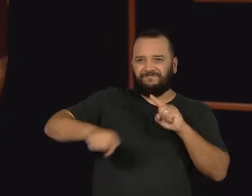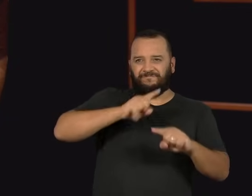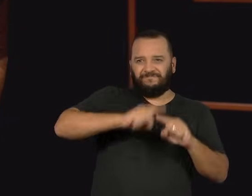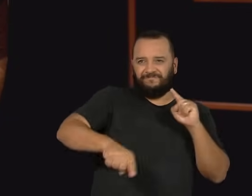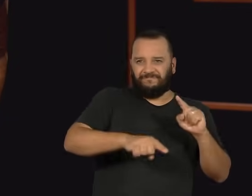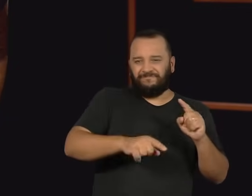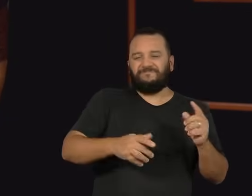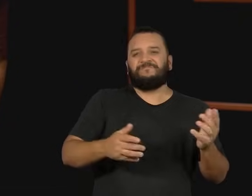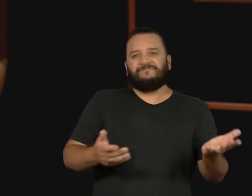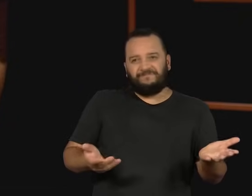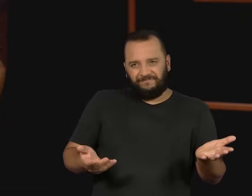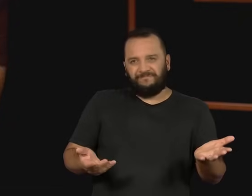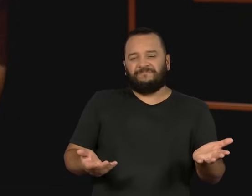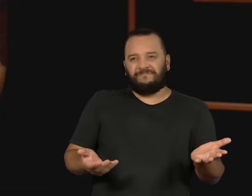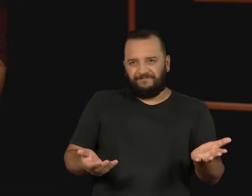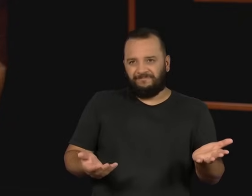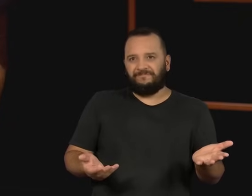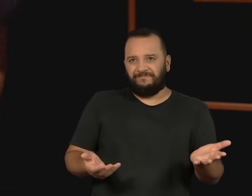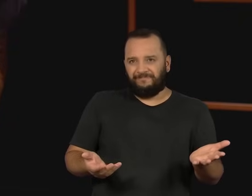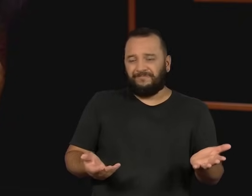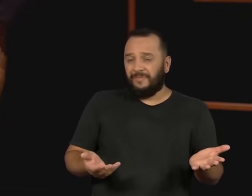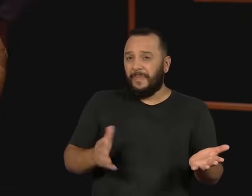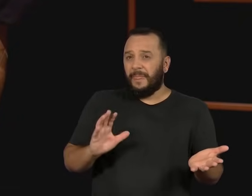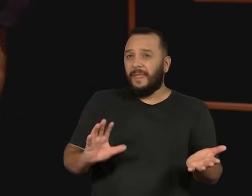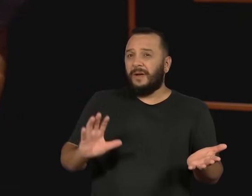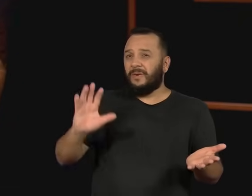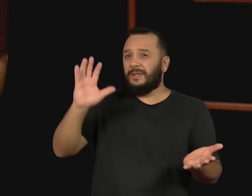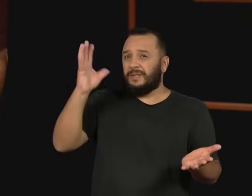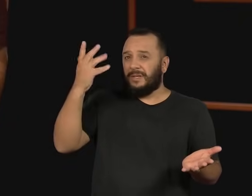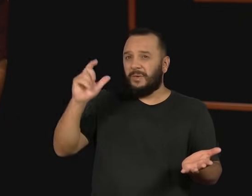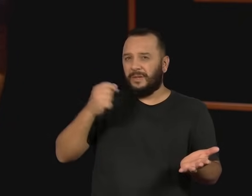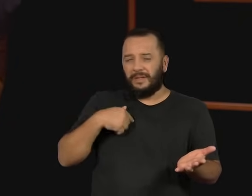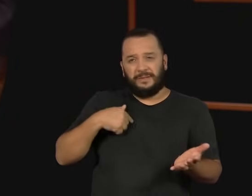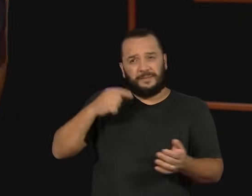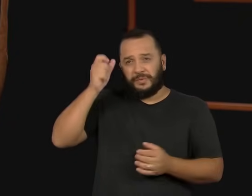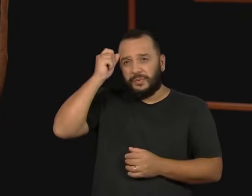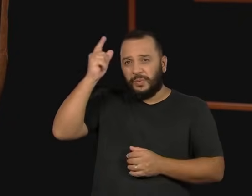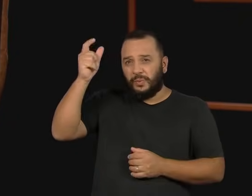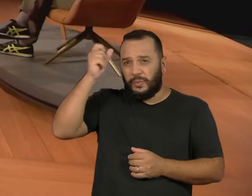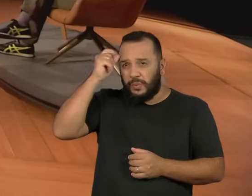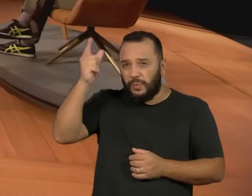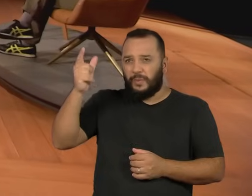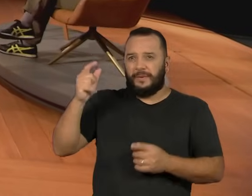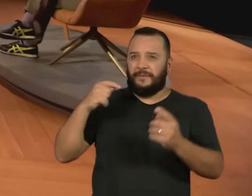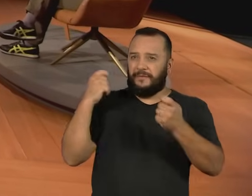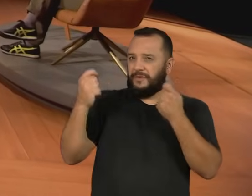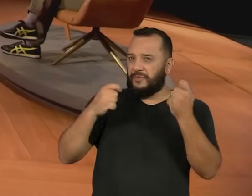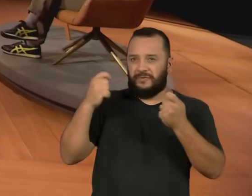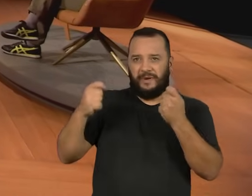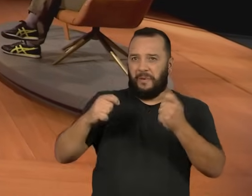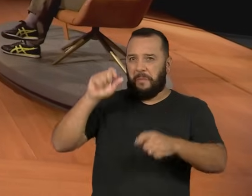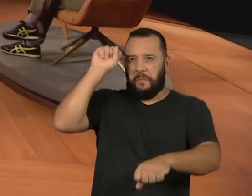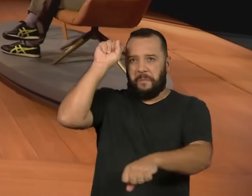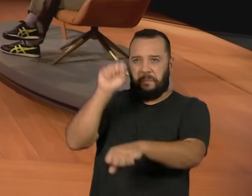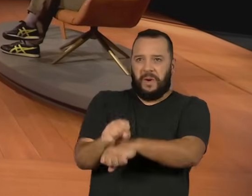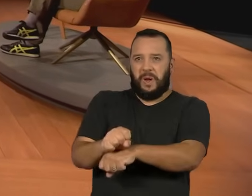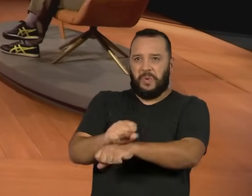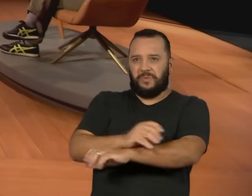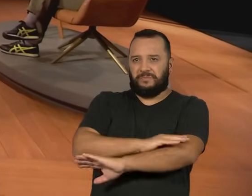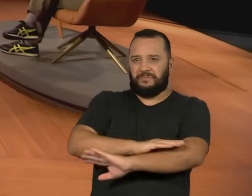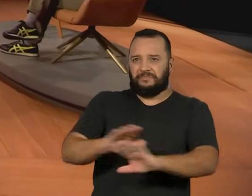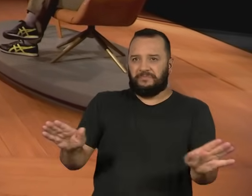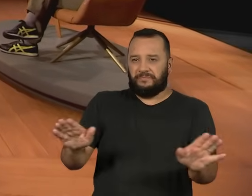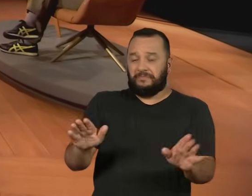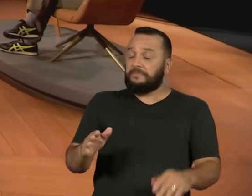interrompeu aquela dinâmica cultural que tinha os próprios festivais e tal. A minha geração é a geração que